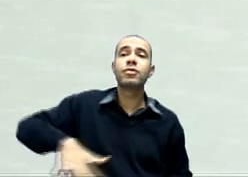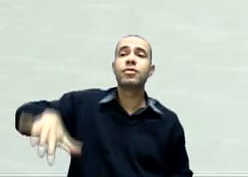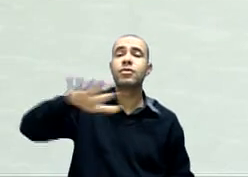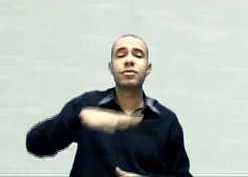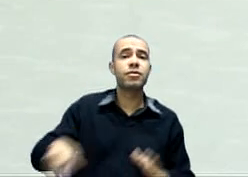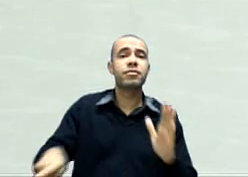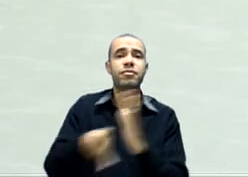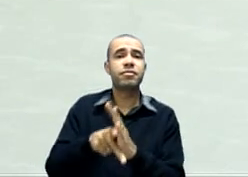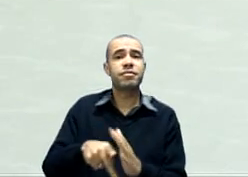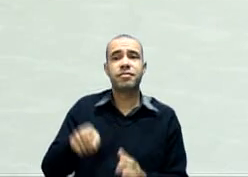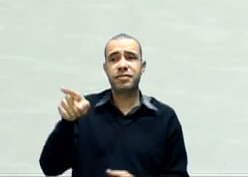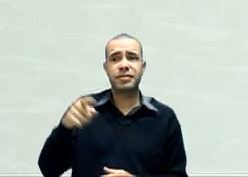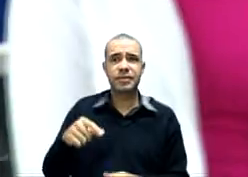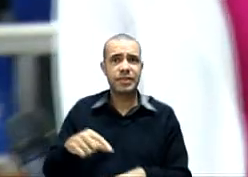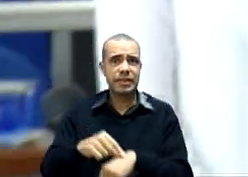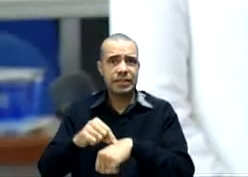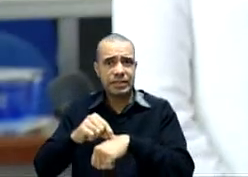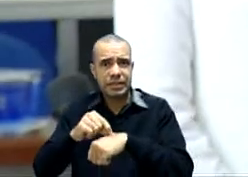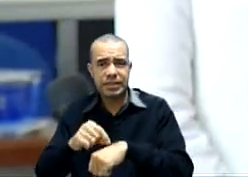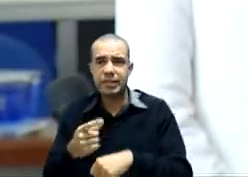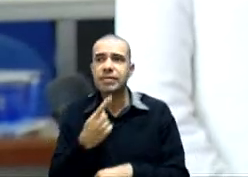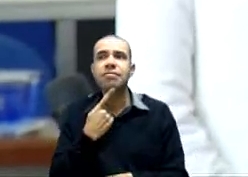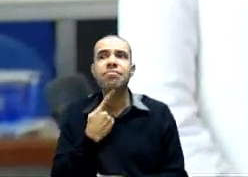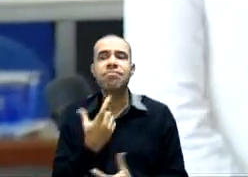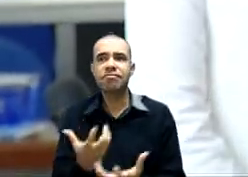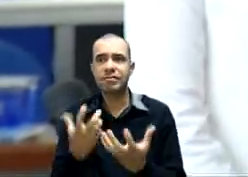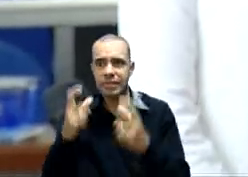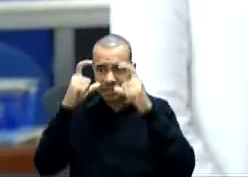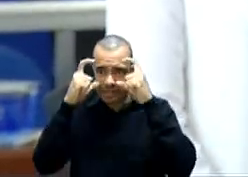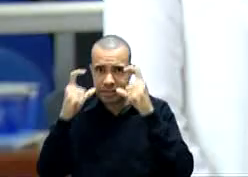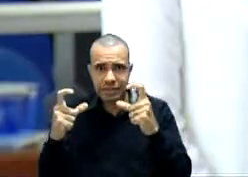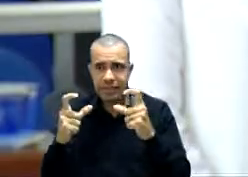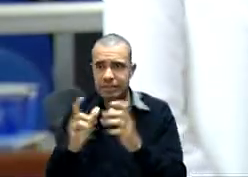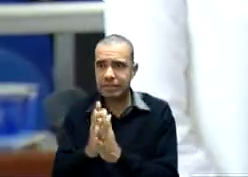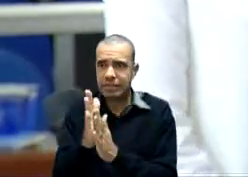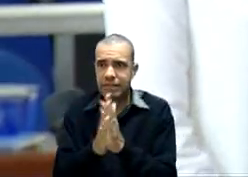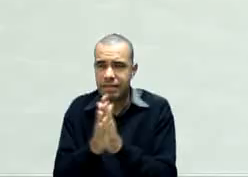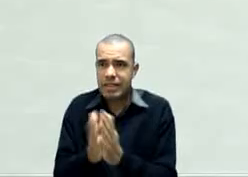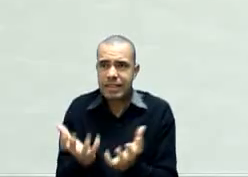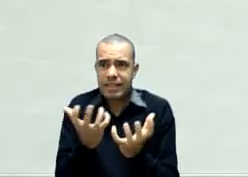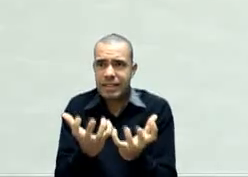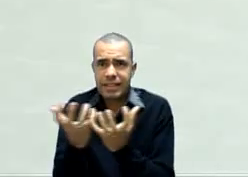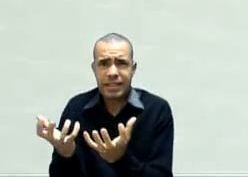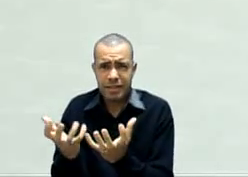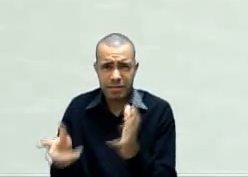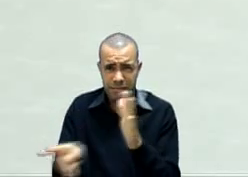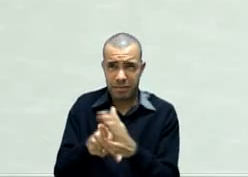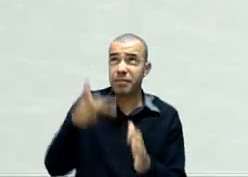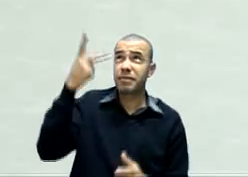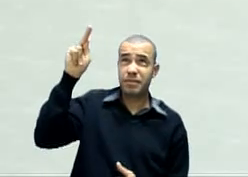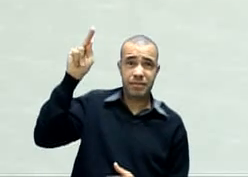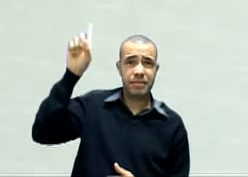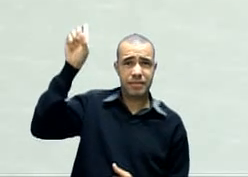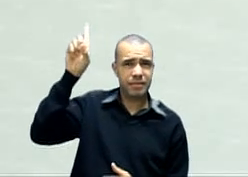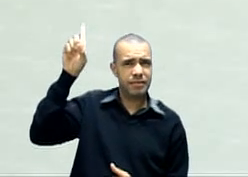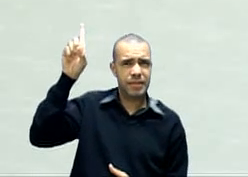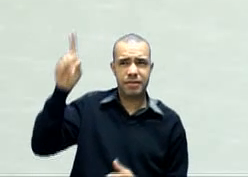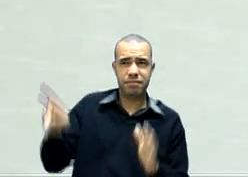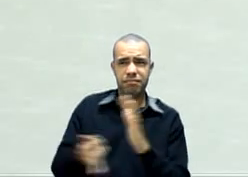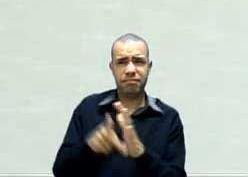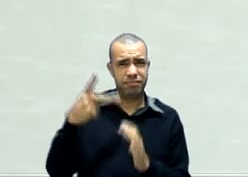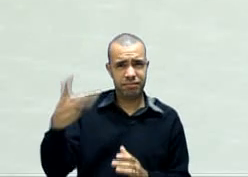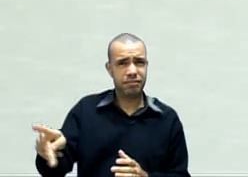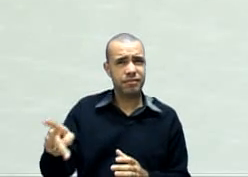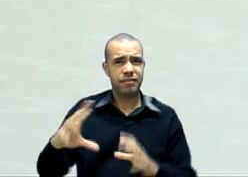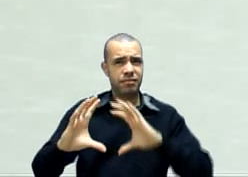a concupiscência dos olhos e a soberba da vida, não procede do Pai, mas procede do mundo. Ora, o mundo passa bem como